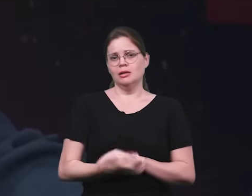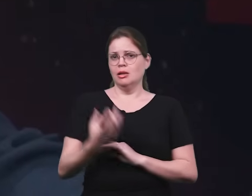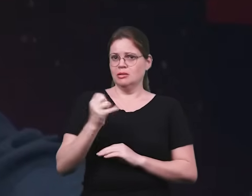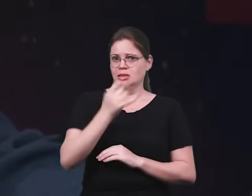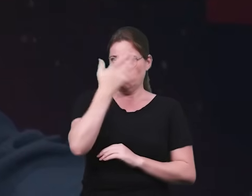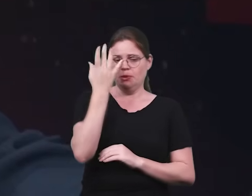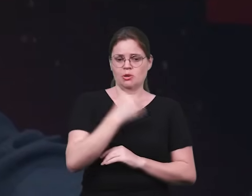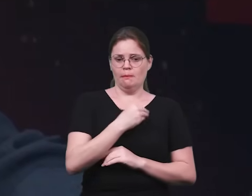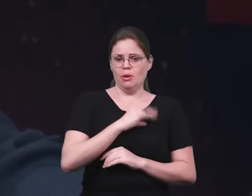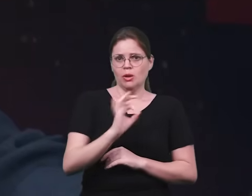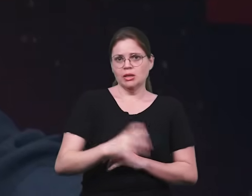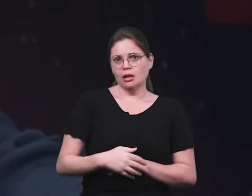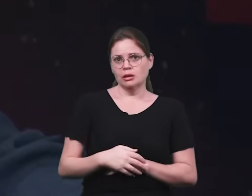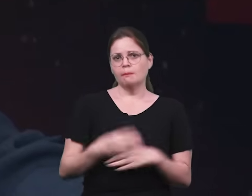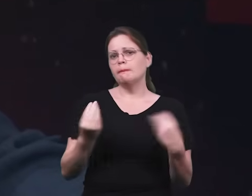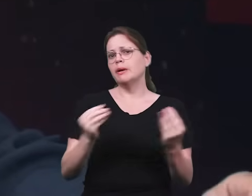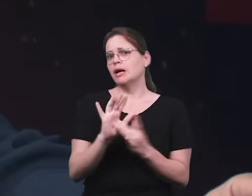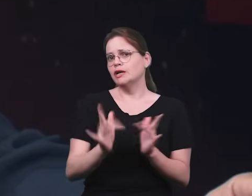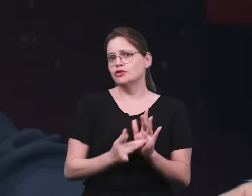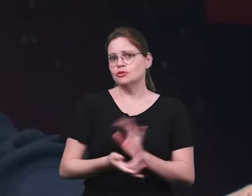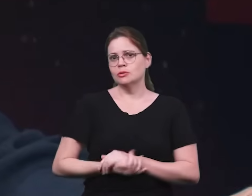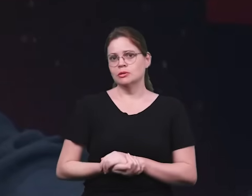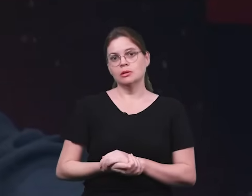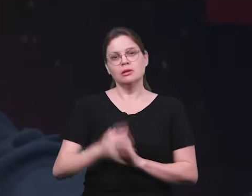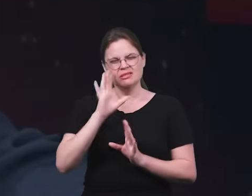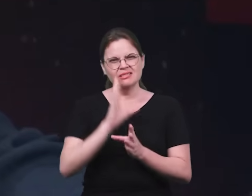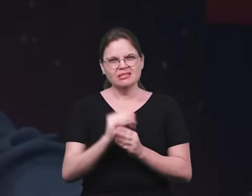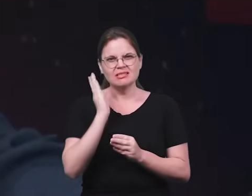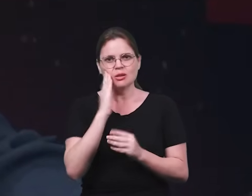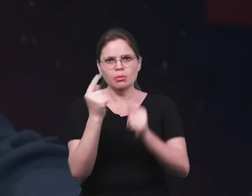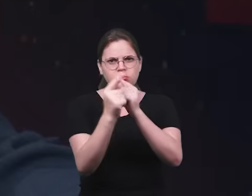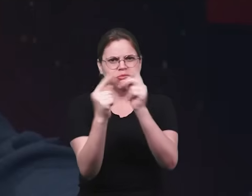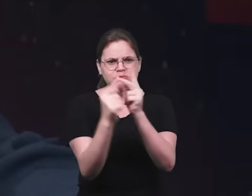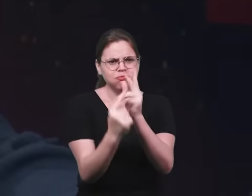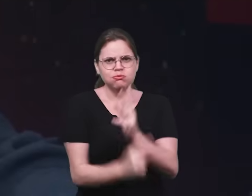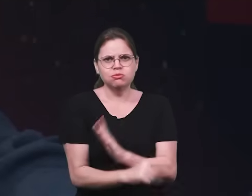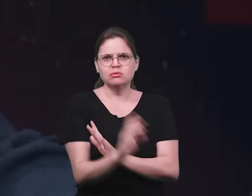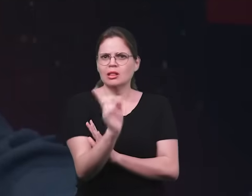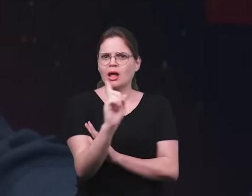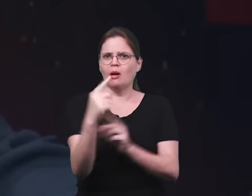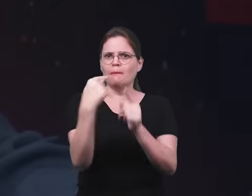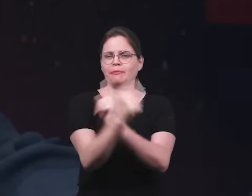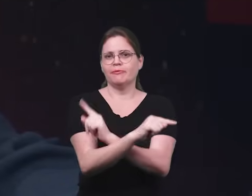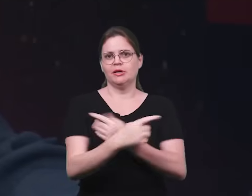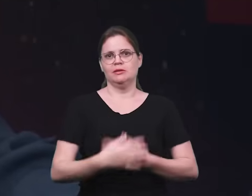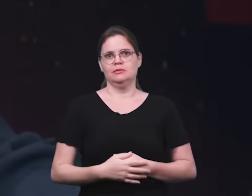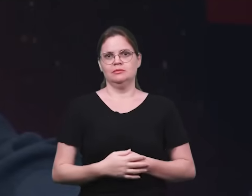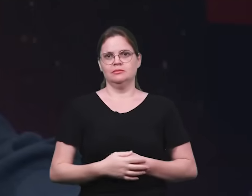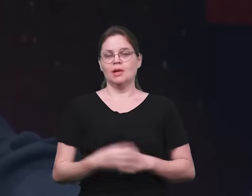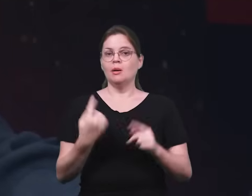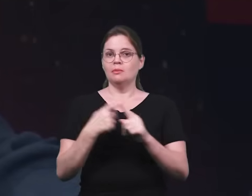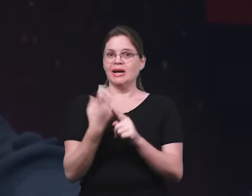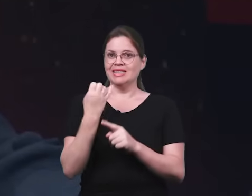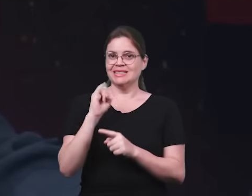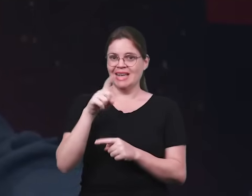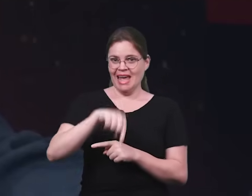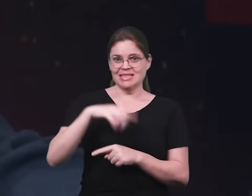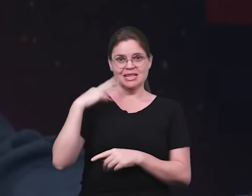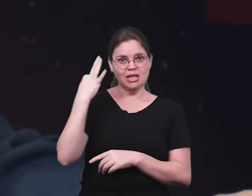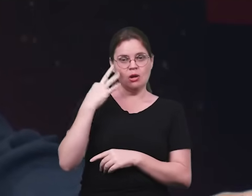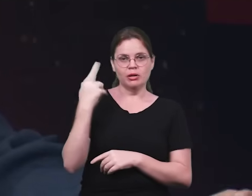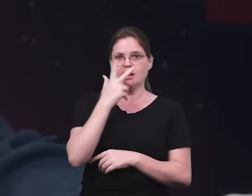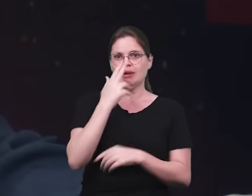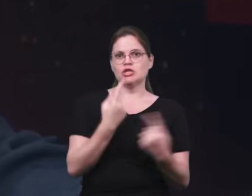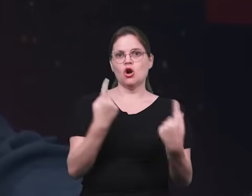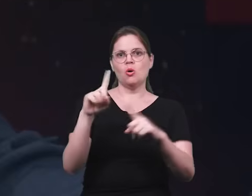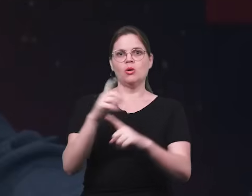veio salvar o pecador. Então você repara que o evolucionismo, o naturalismo, ele é um tiro direto ao sacrifício de Jesus. Não, se